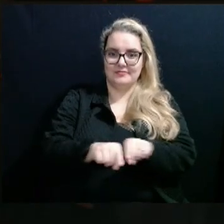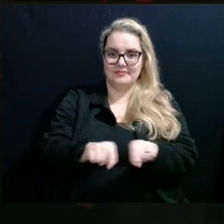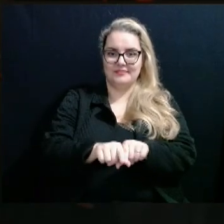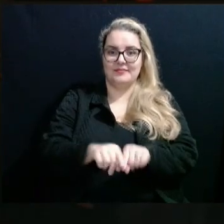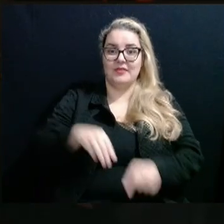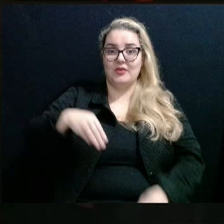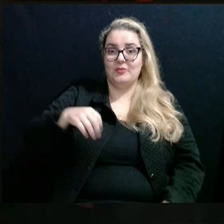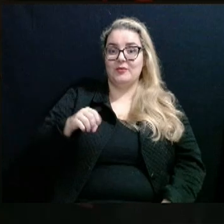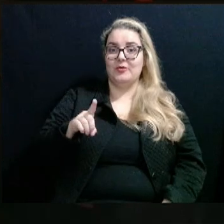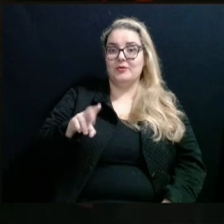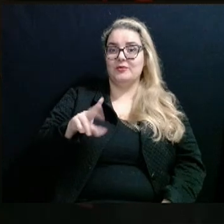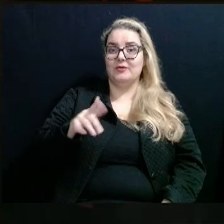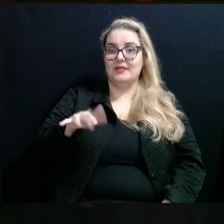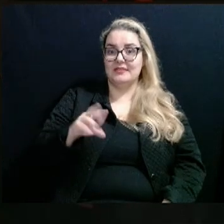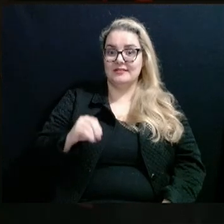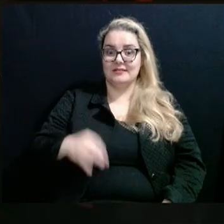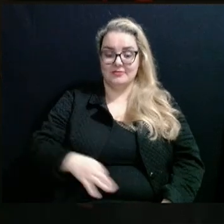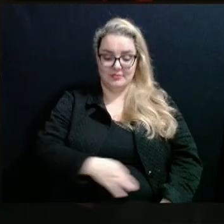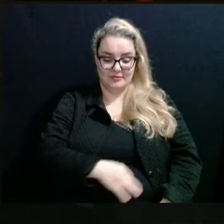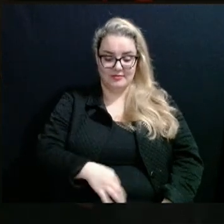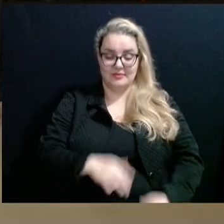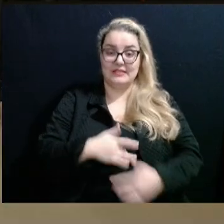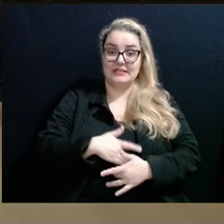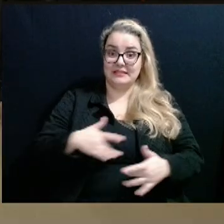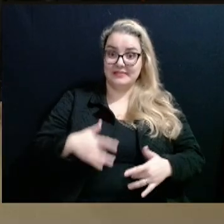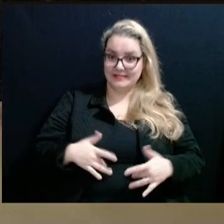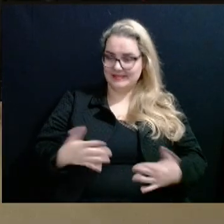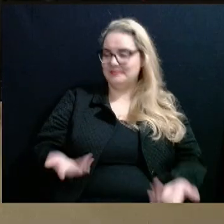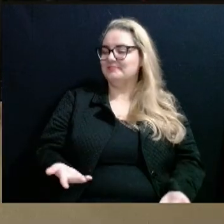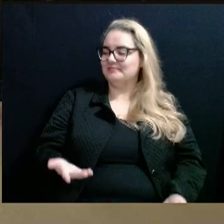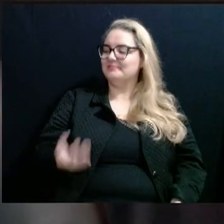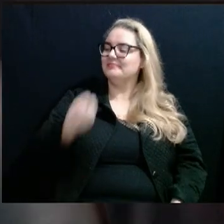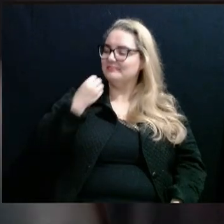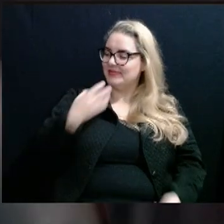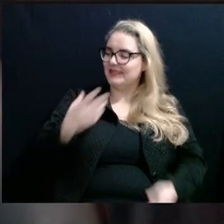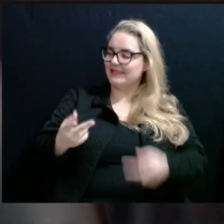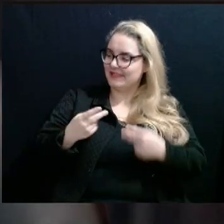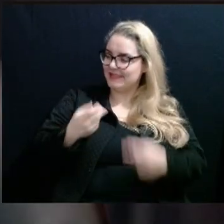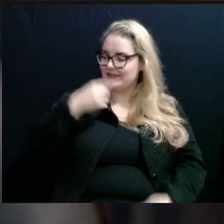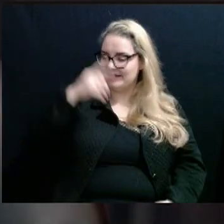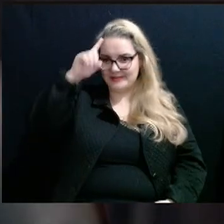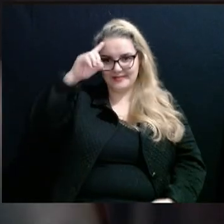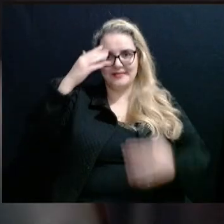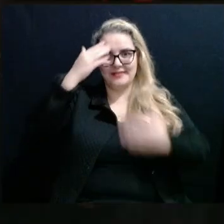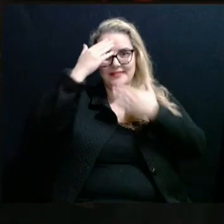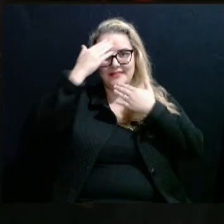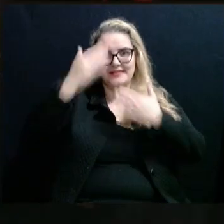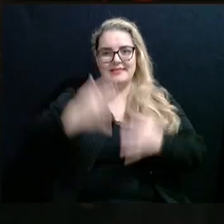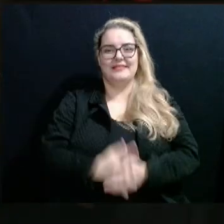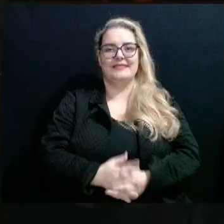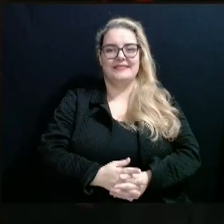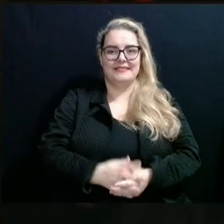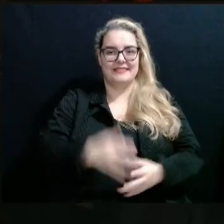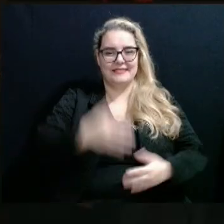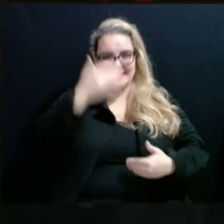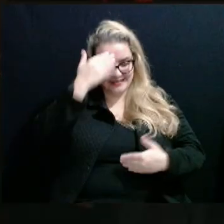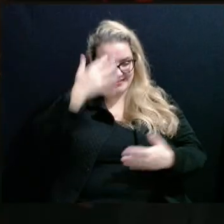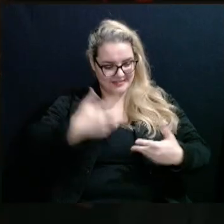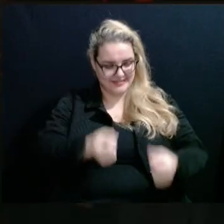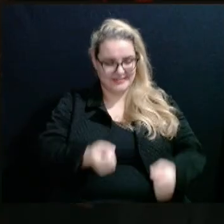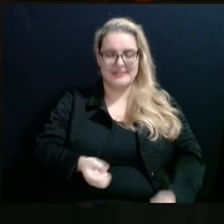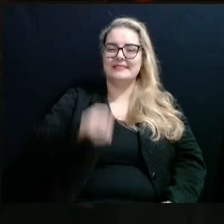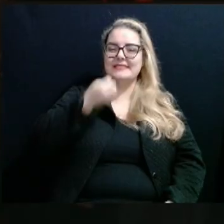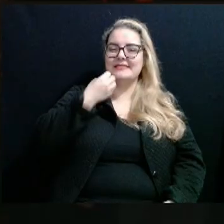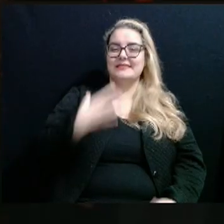saúde intestinal. Uau! Seja muito bem-vinda, Mara. Bom dia. Obrigada, agradeço o convite. Muito bem, para completar a